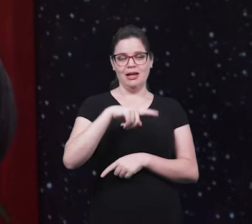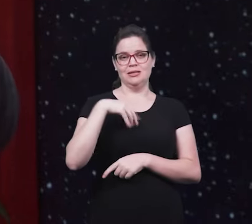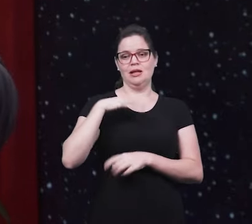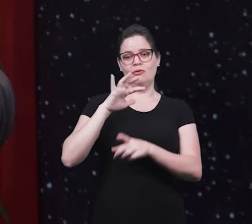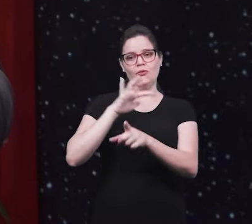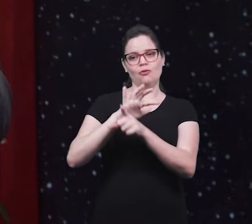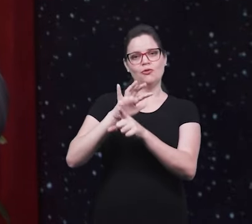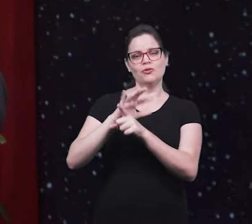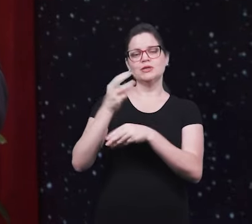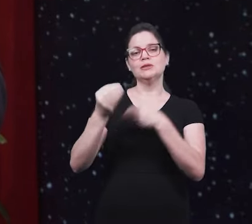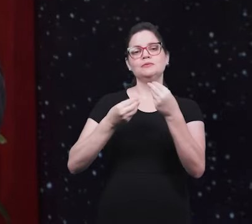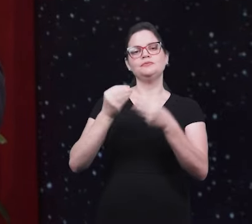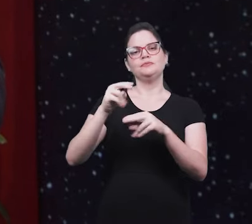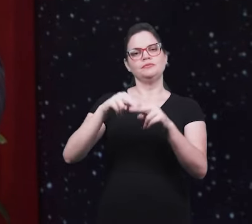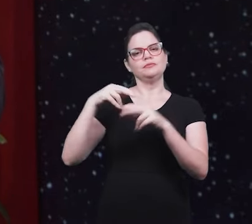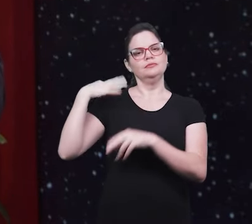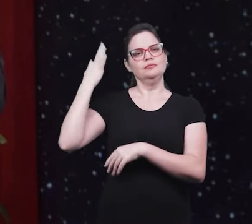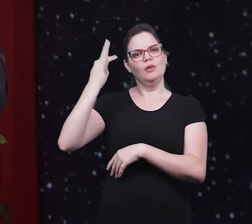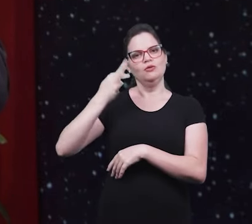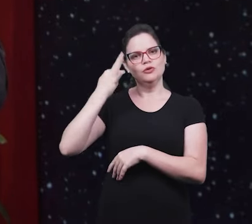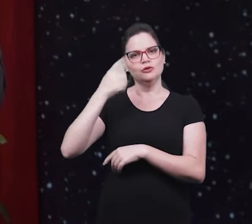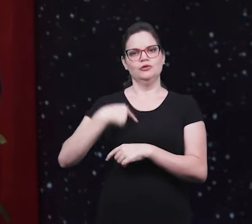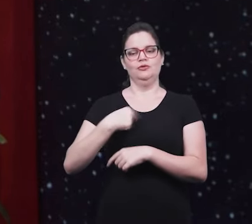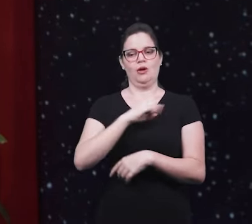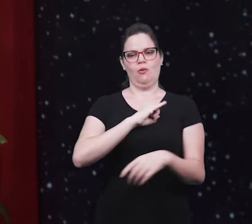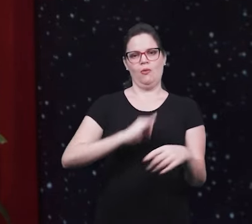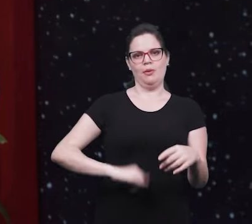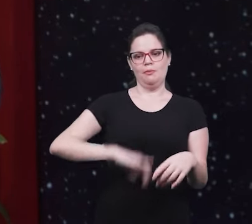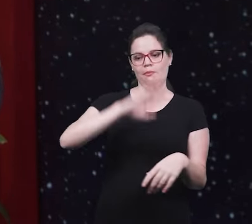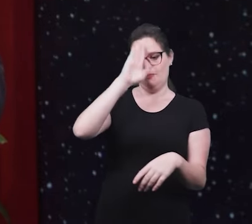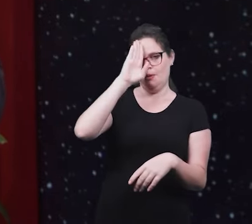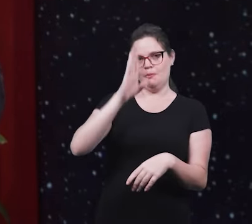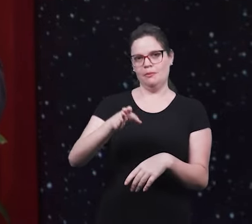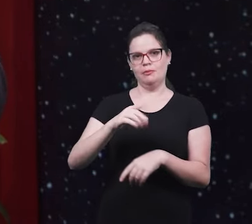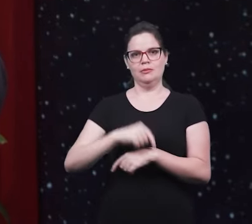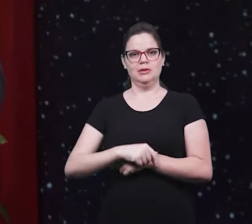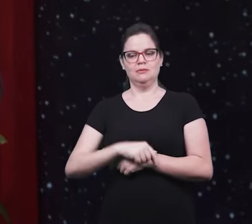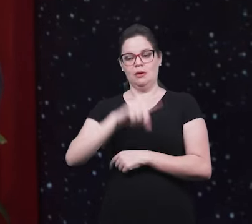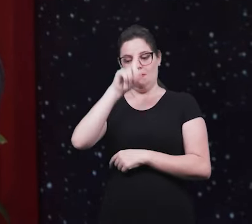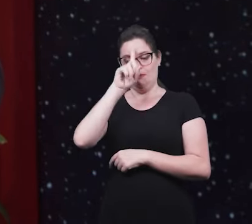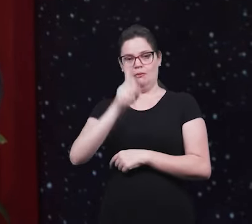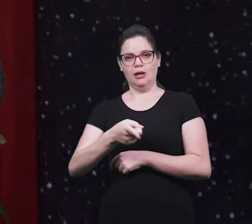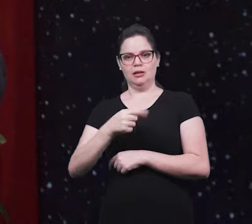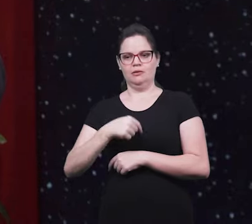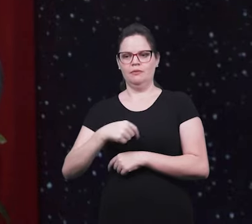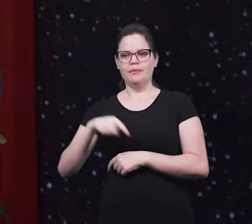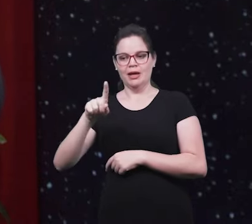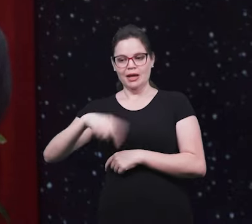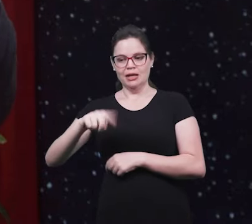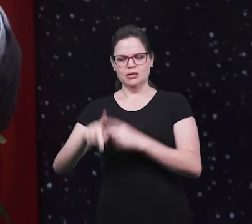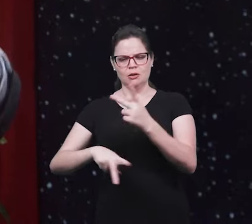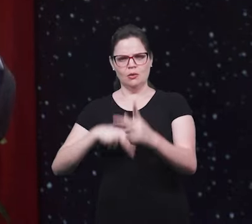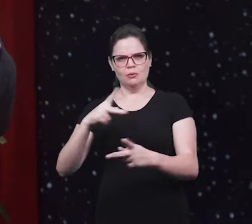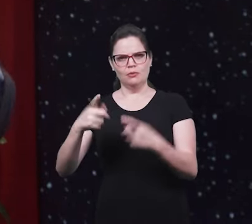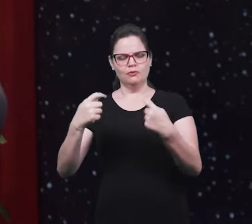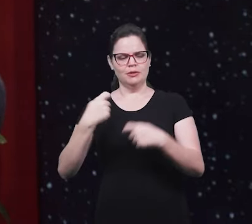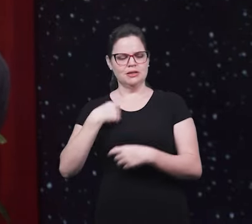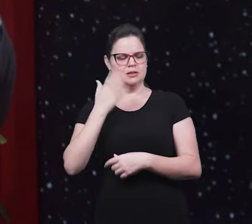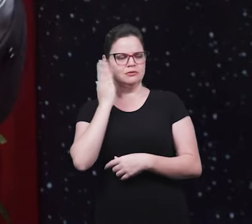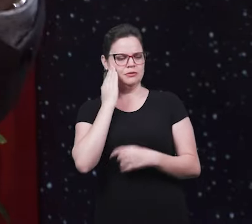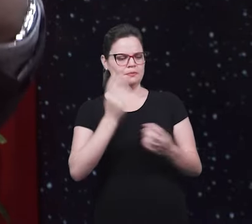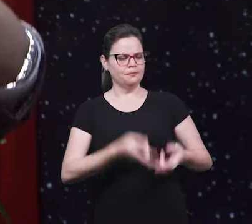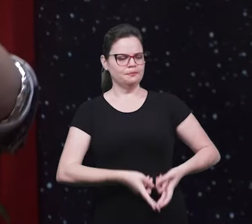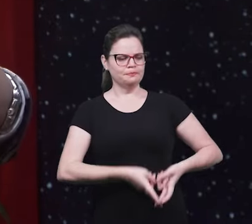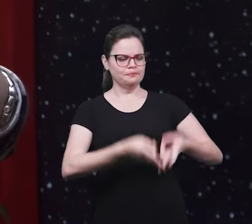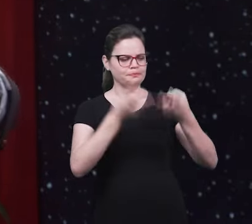pelo império, aquilo não era profético, mas que o evangelho puro e genuíno do Espírito Santo